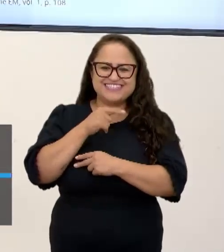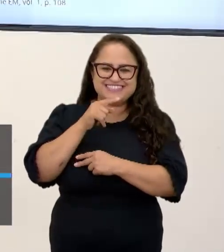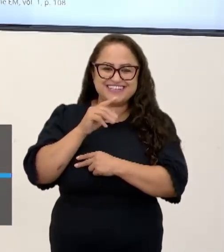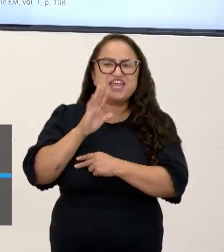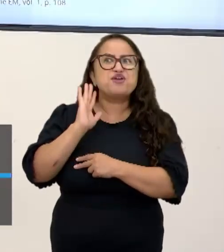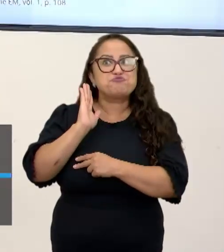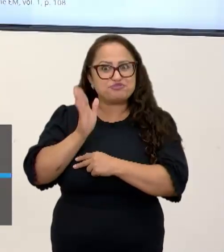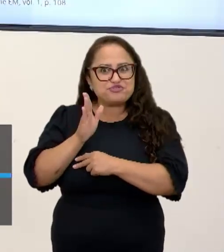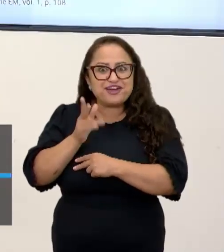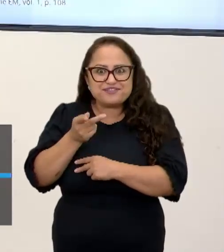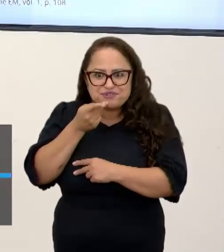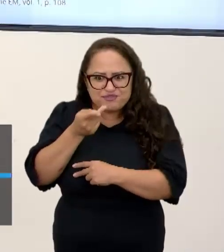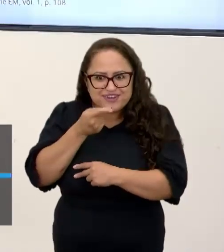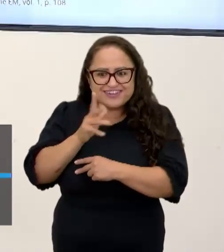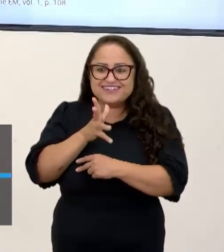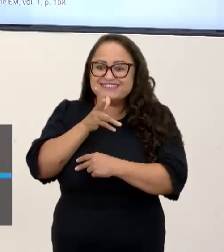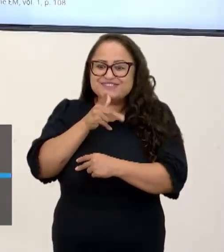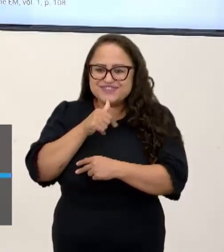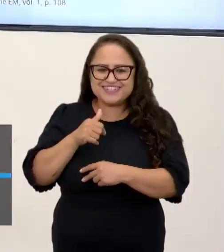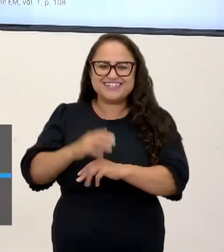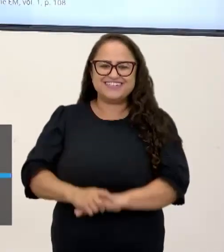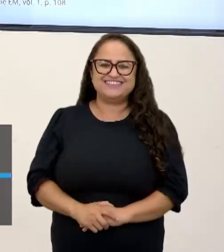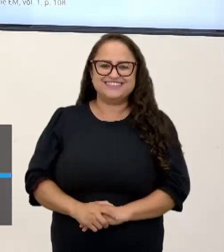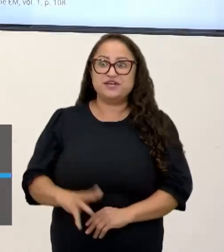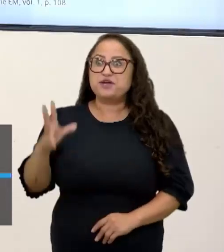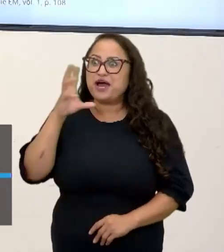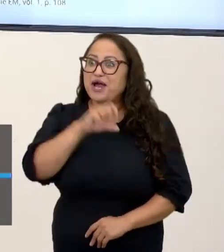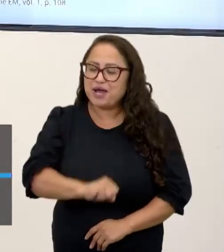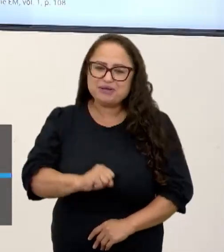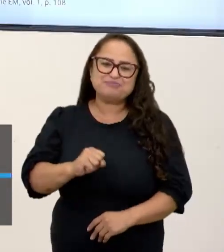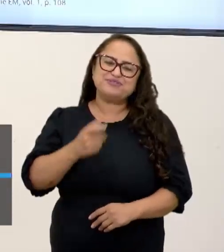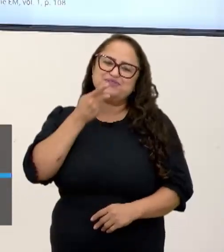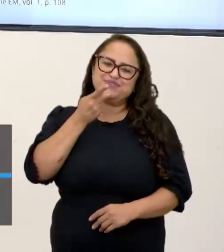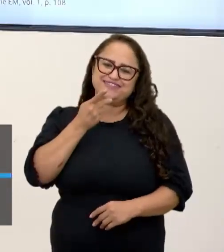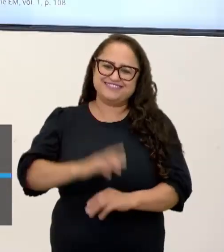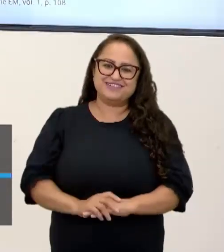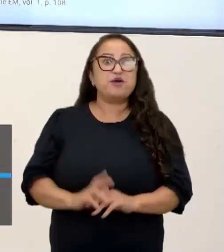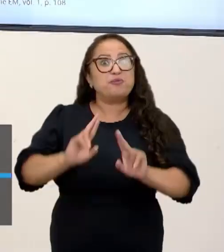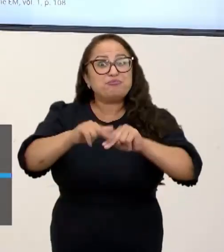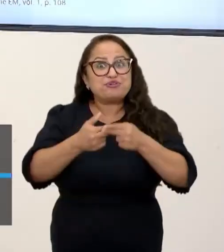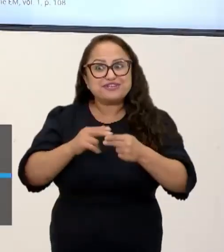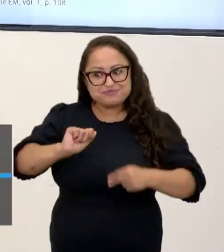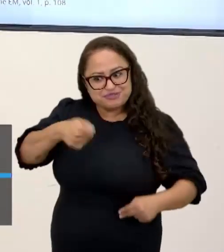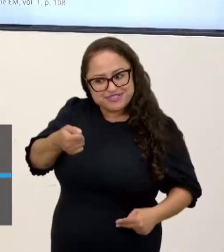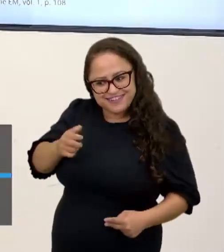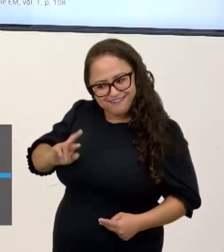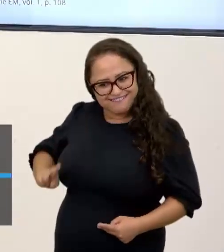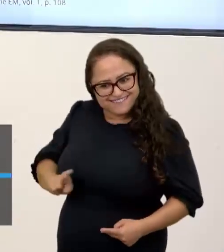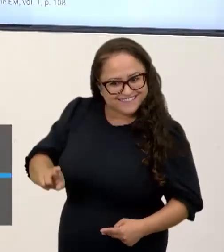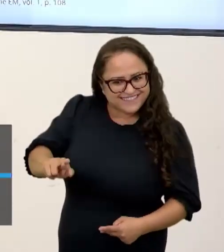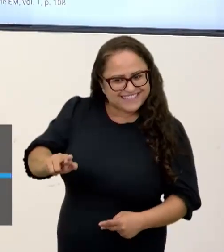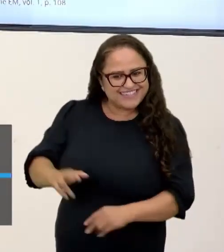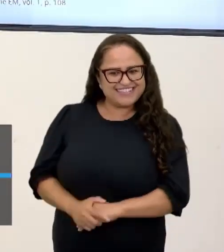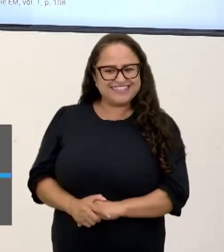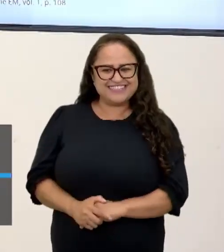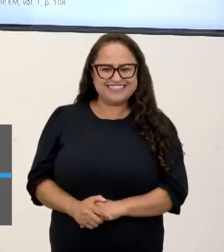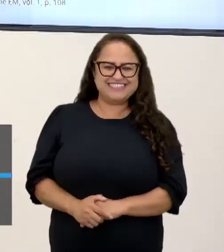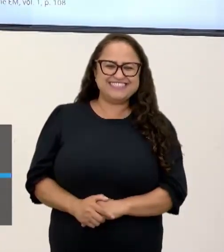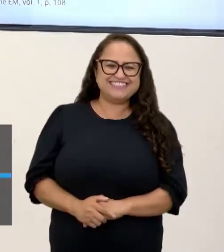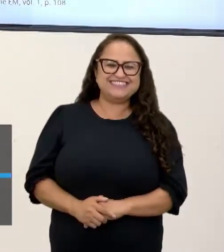já tô falando devagar. Quem me conhece sabe que eu falo até mais rápido que isso. Vou tentar ir mais devagar, tá bom? Então, respirou. Falou